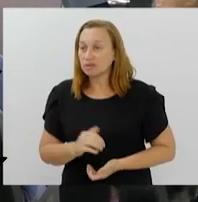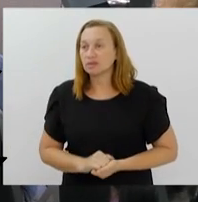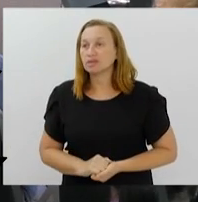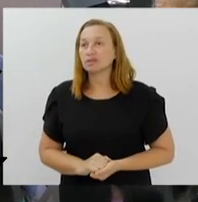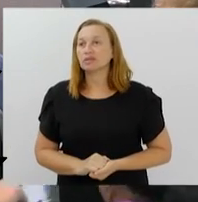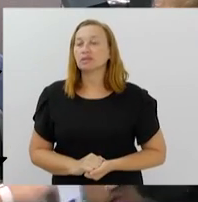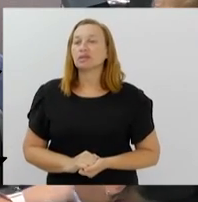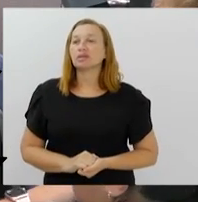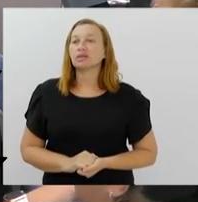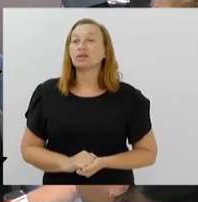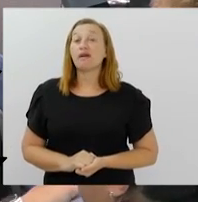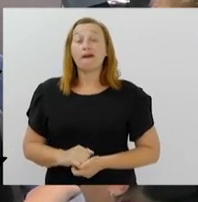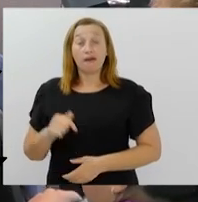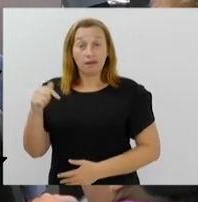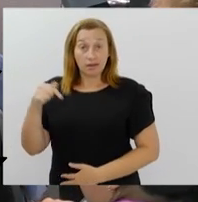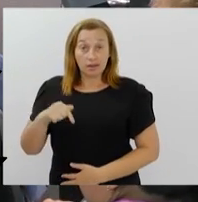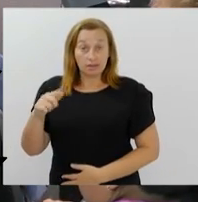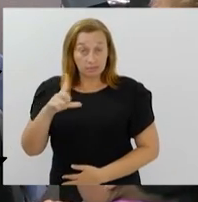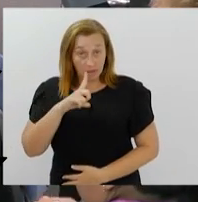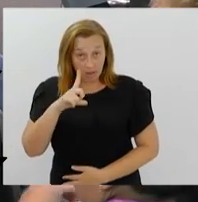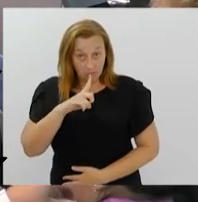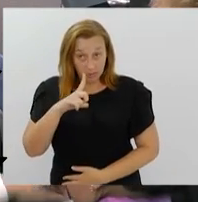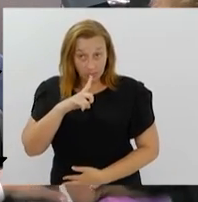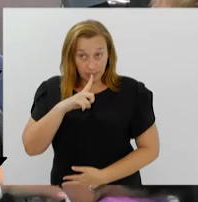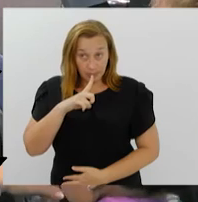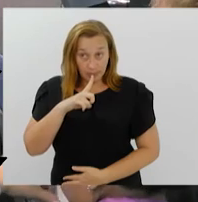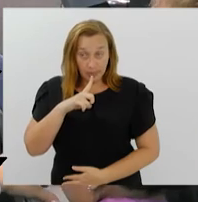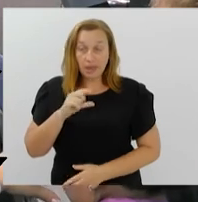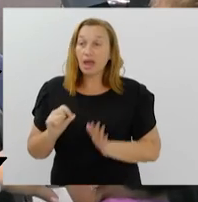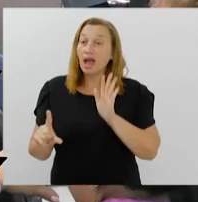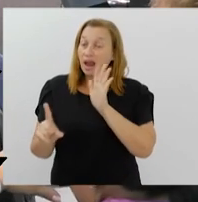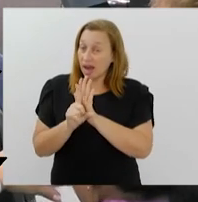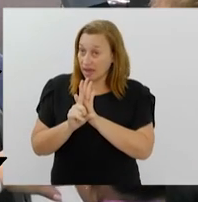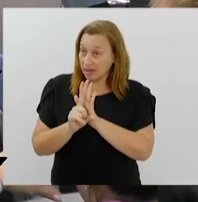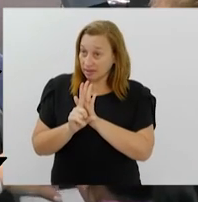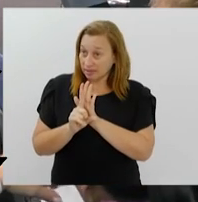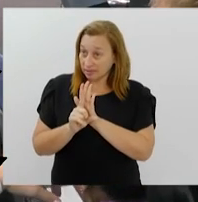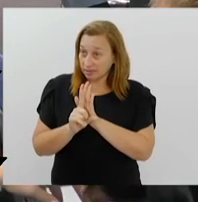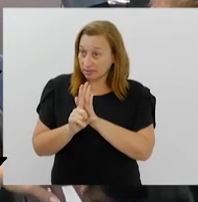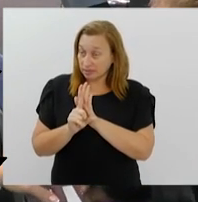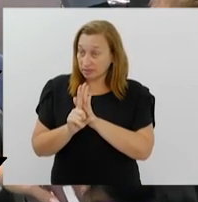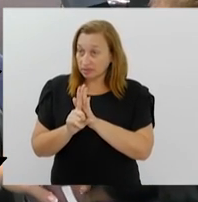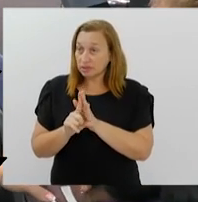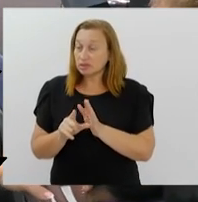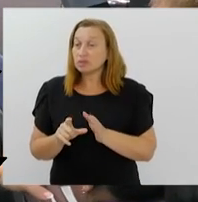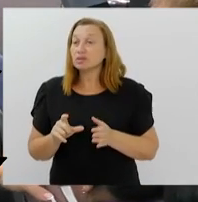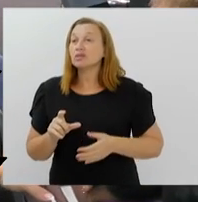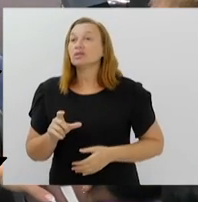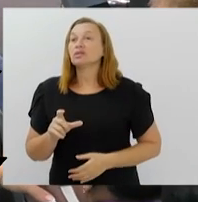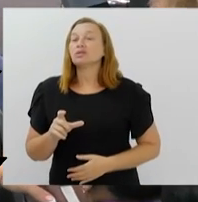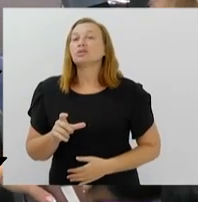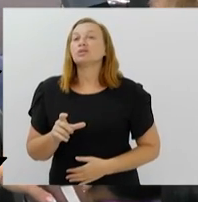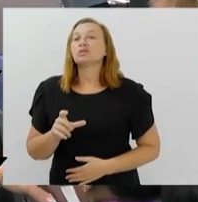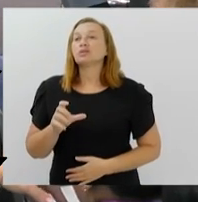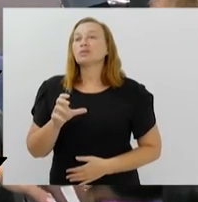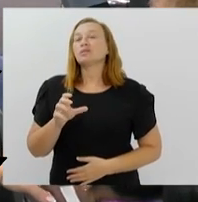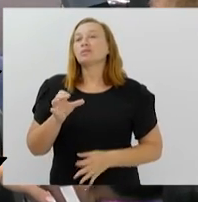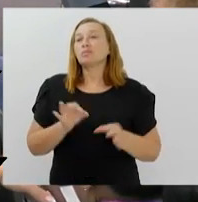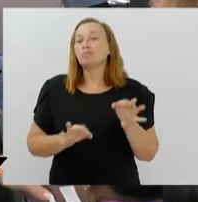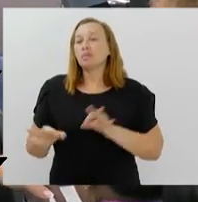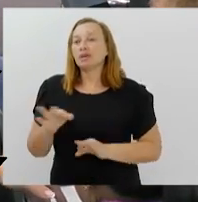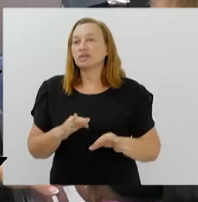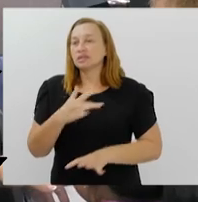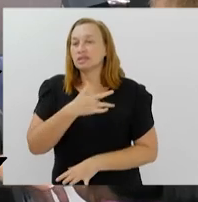famílias Aqui nós temos a lei que rege né os planos de saúde que é a lei